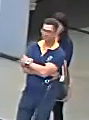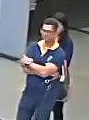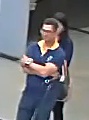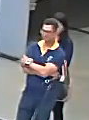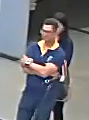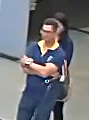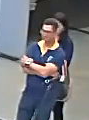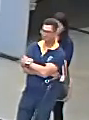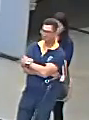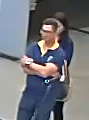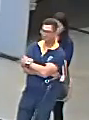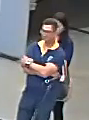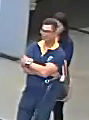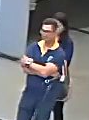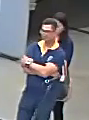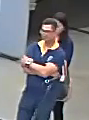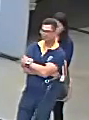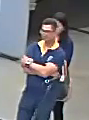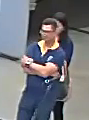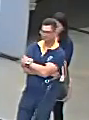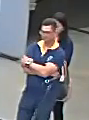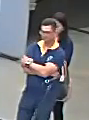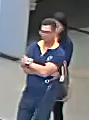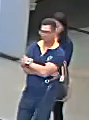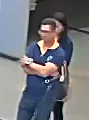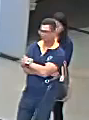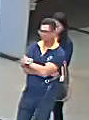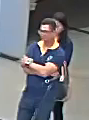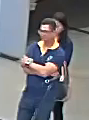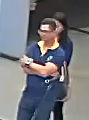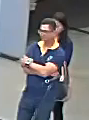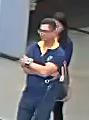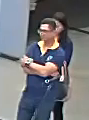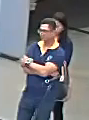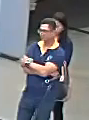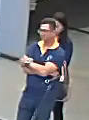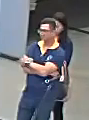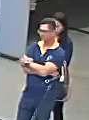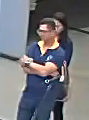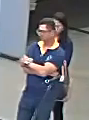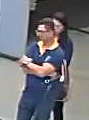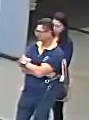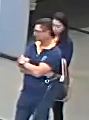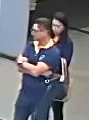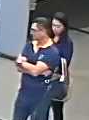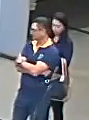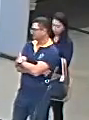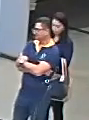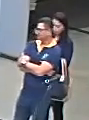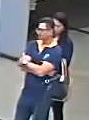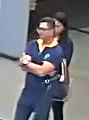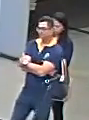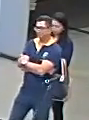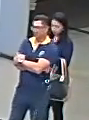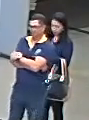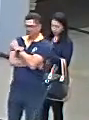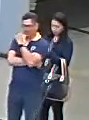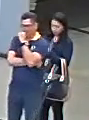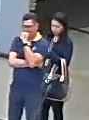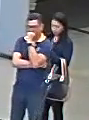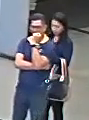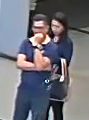colega soltando a calça dele para entrar no ônibus al é muito triste nós não queremos que aconteça isso com um de de